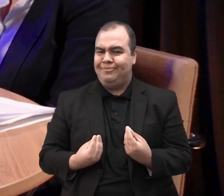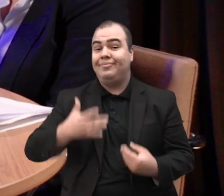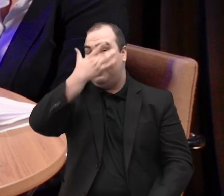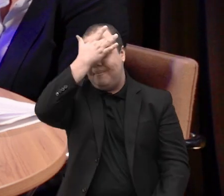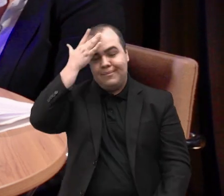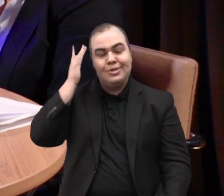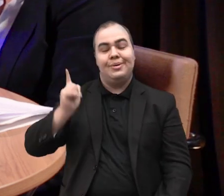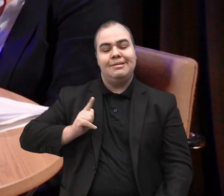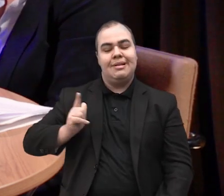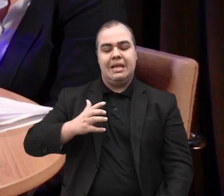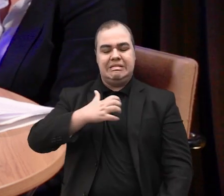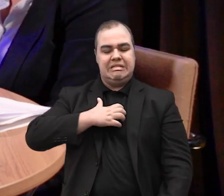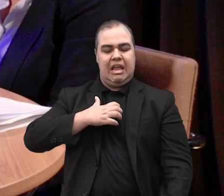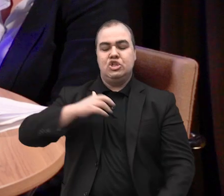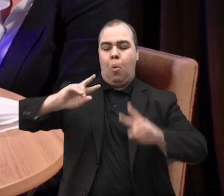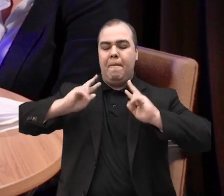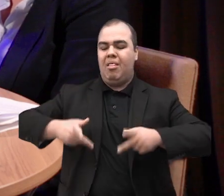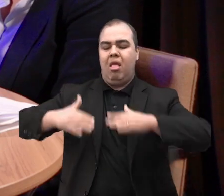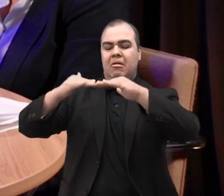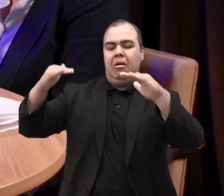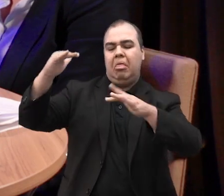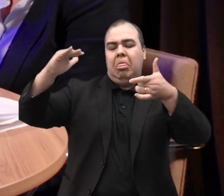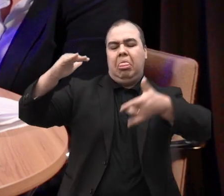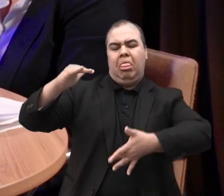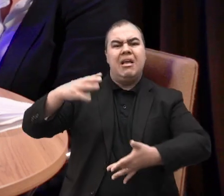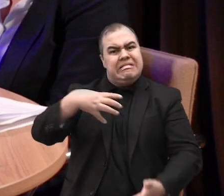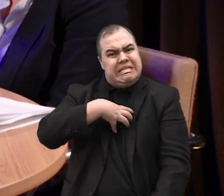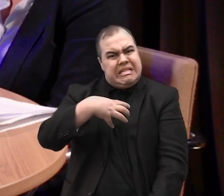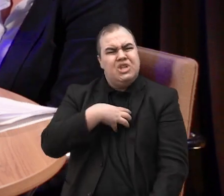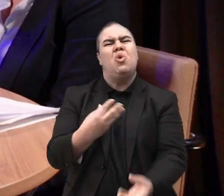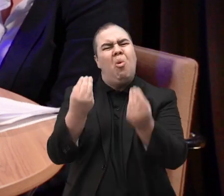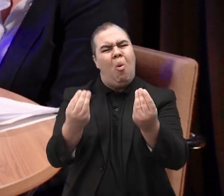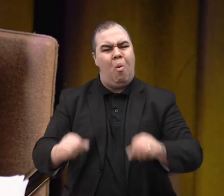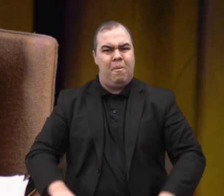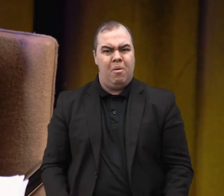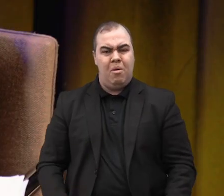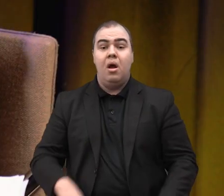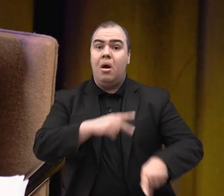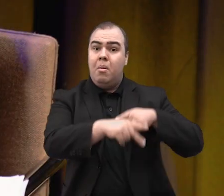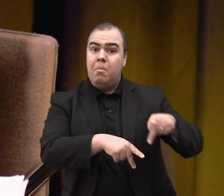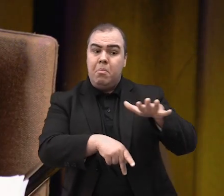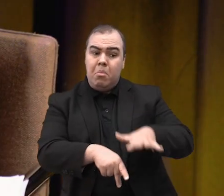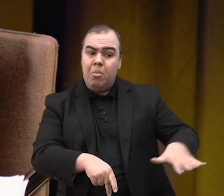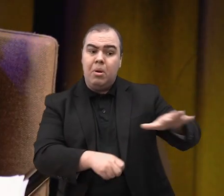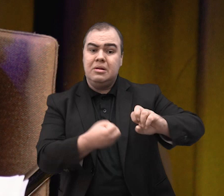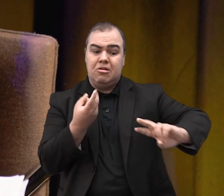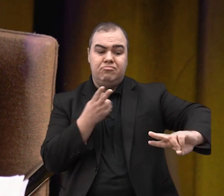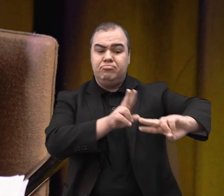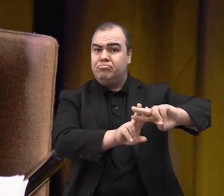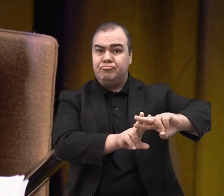estão à margem dessa linha de humanidade então a gente pode falar por exemplo da população carcerária que